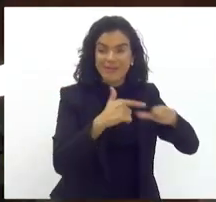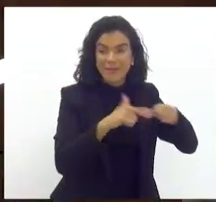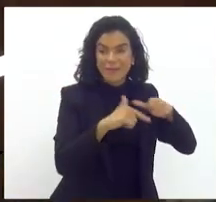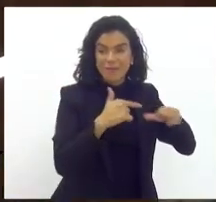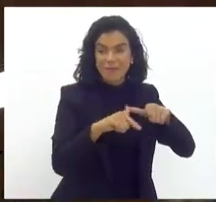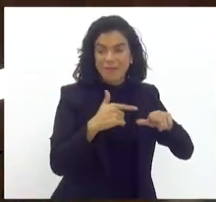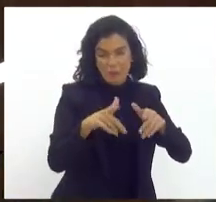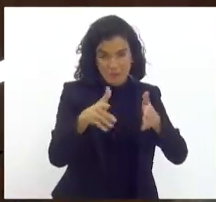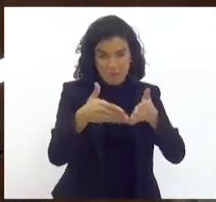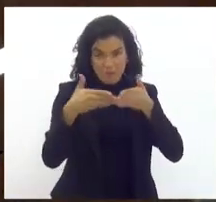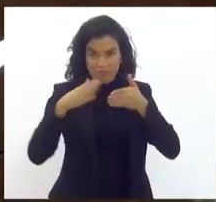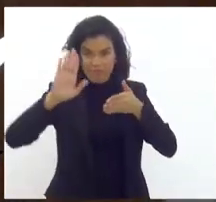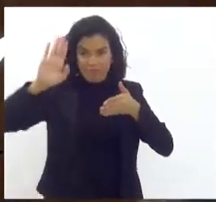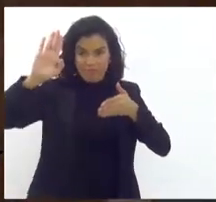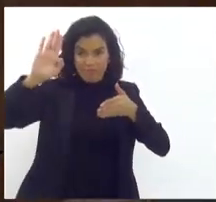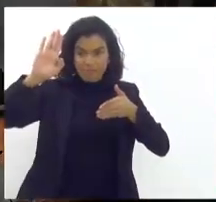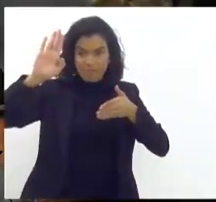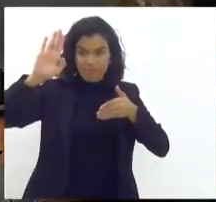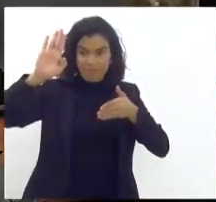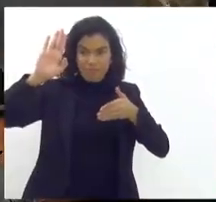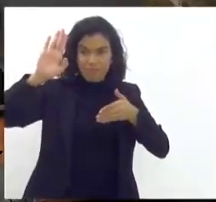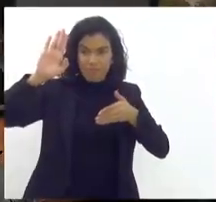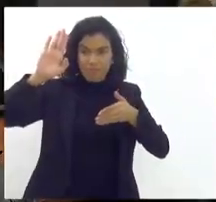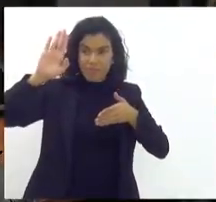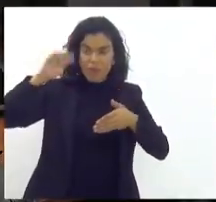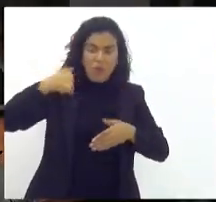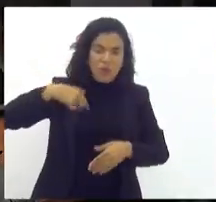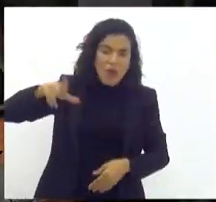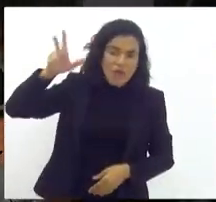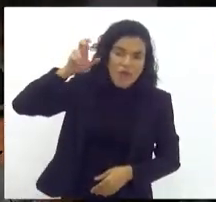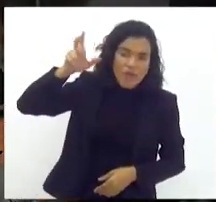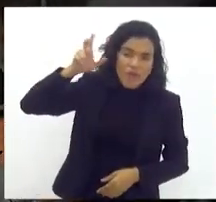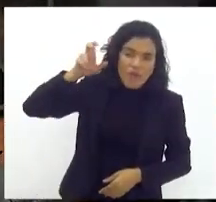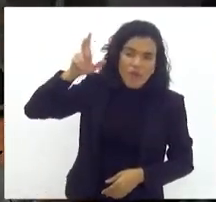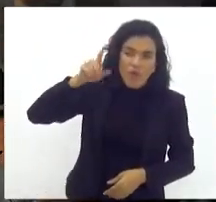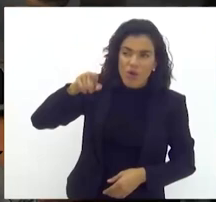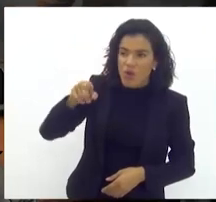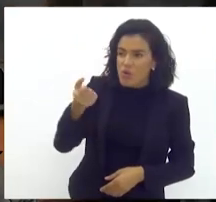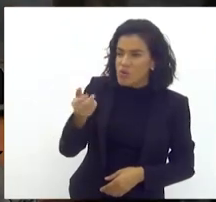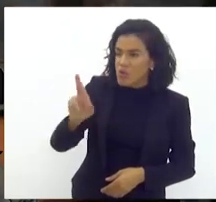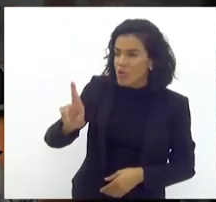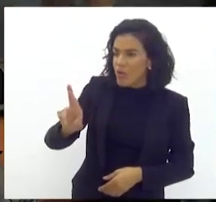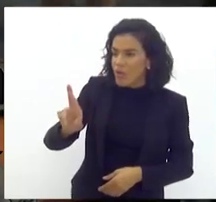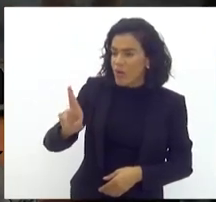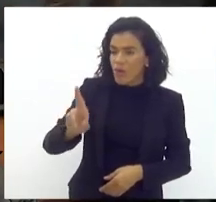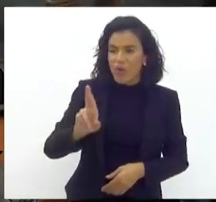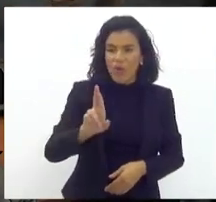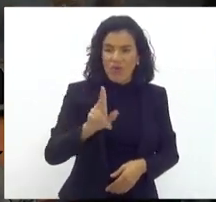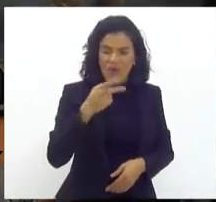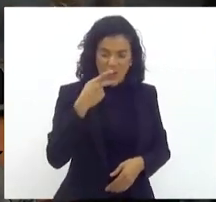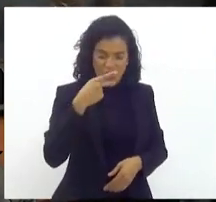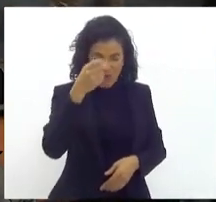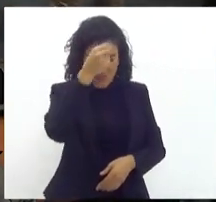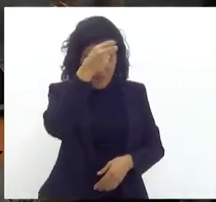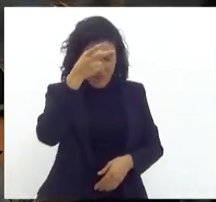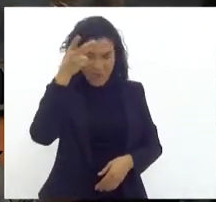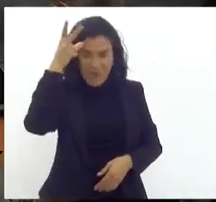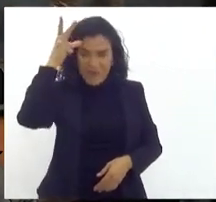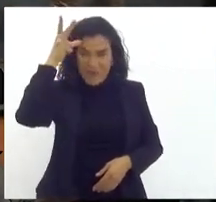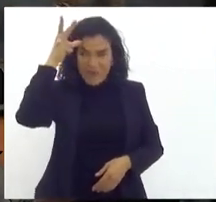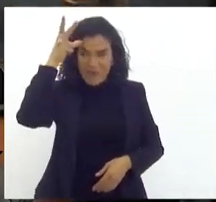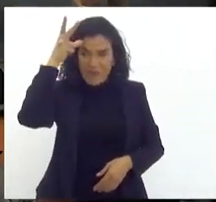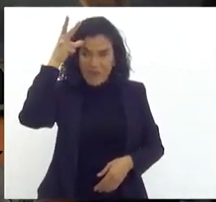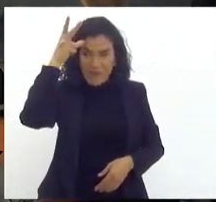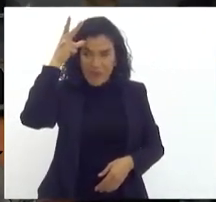de uma parte hoje não eu tava ouvindo atentamente vossa excelência falou que o prefeito